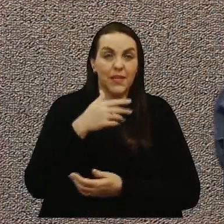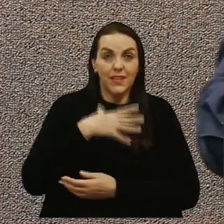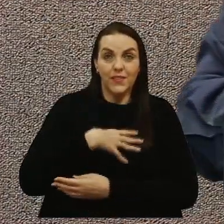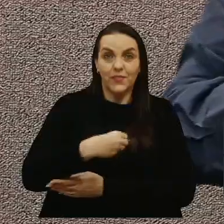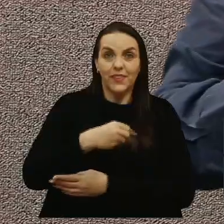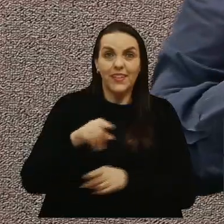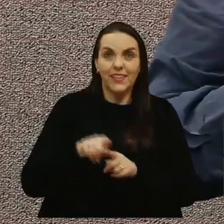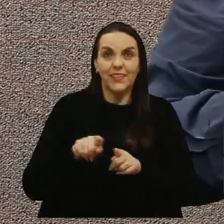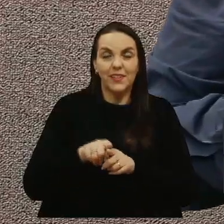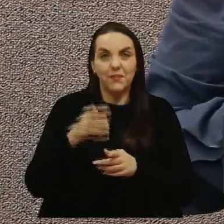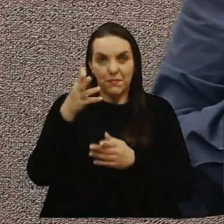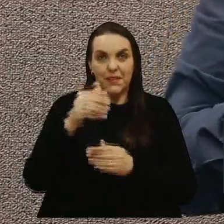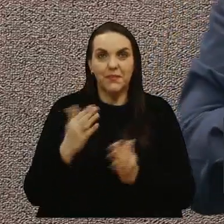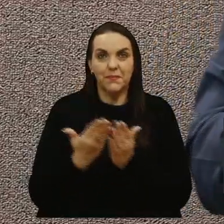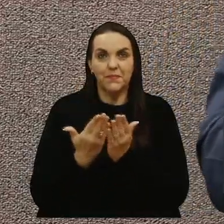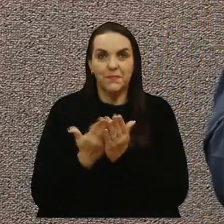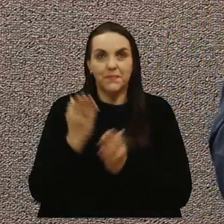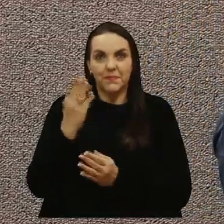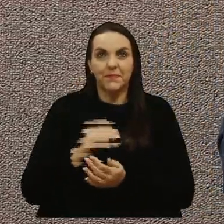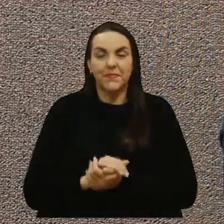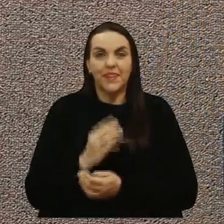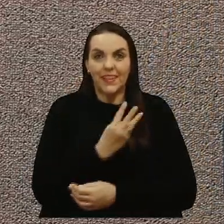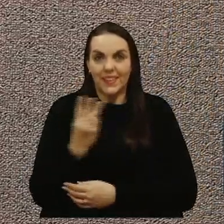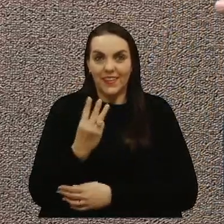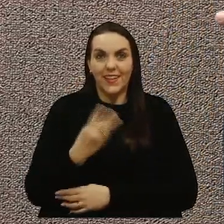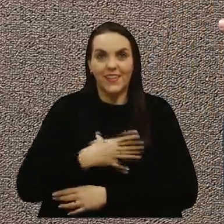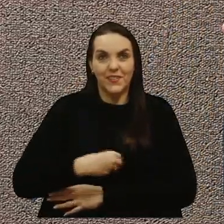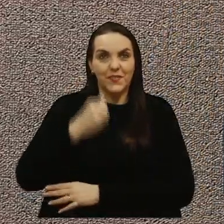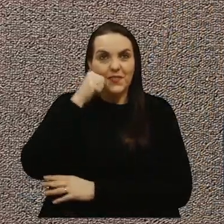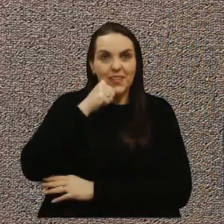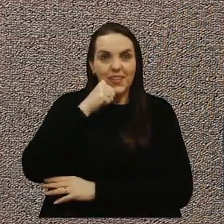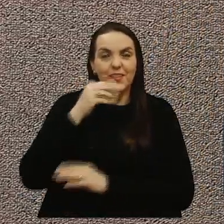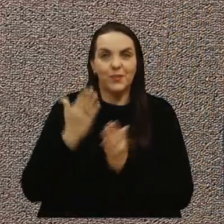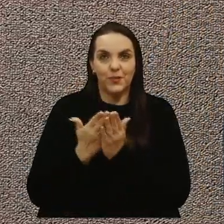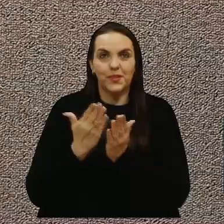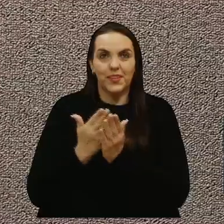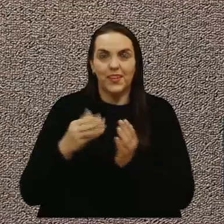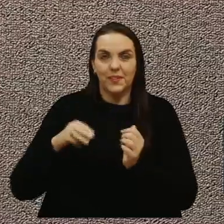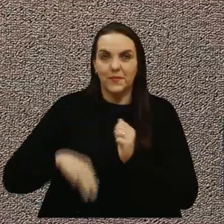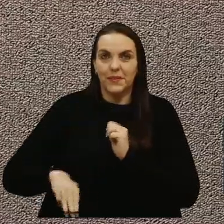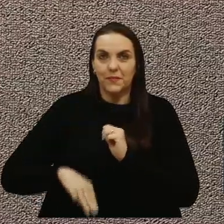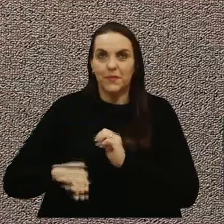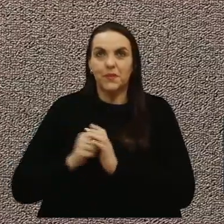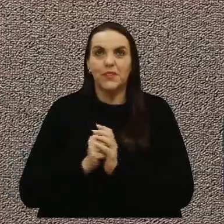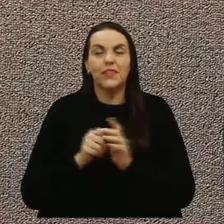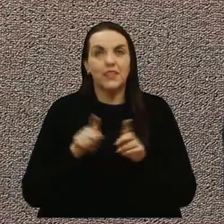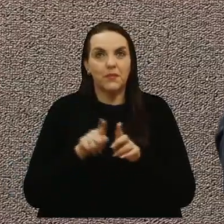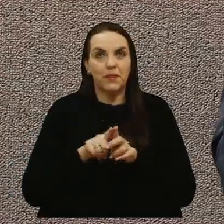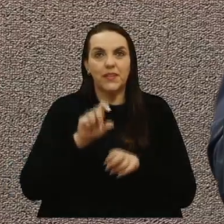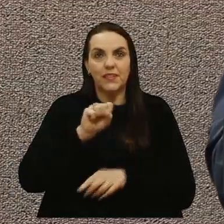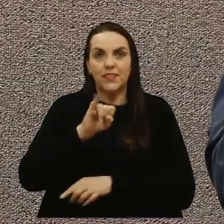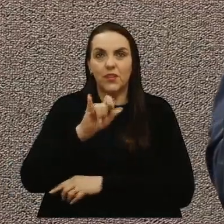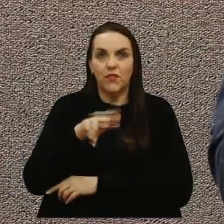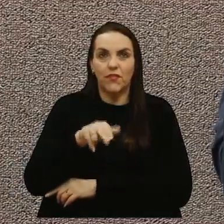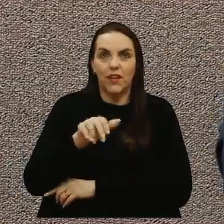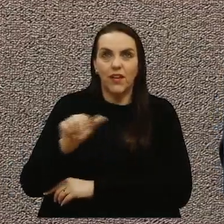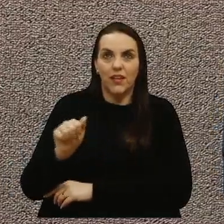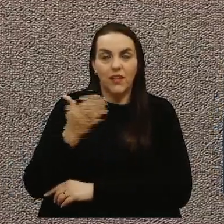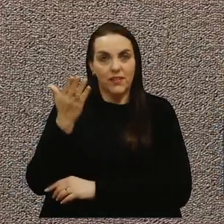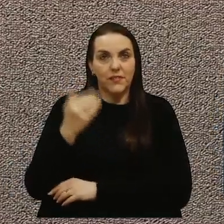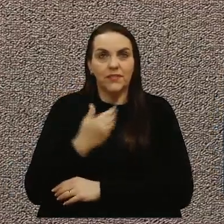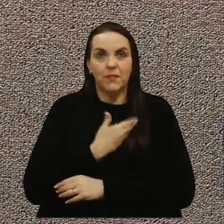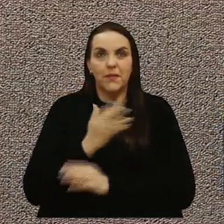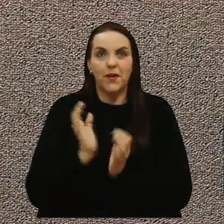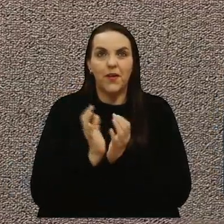Amélia e a Vanessa, as 3 filhas estudaram, mas sei o hino de imigrante, Silvana. Silvana, que foi minha colega de infância,